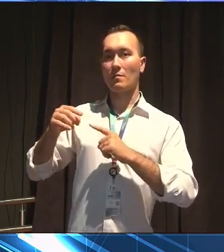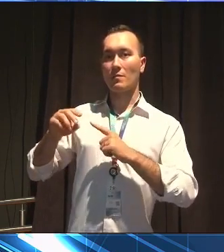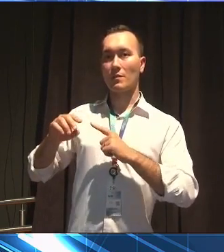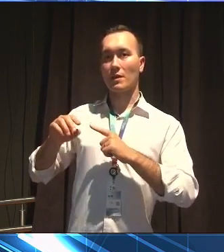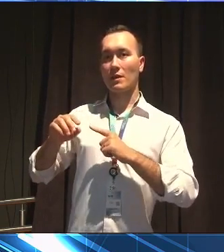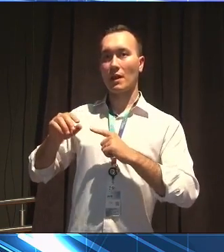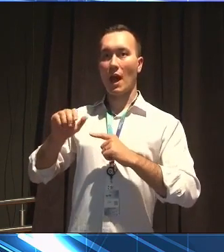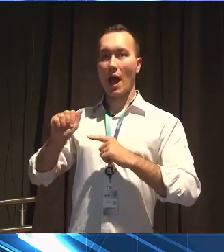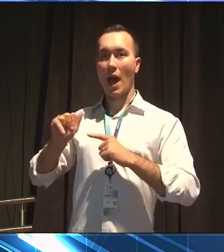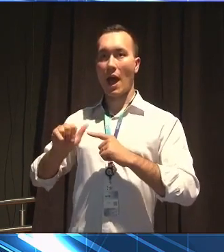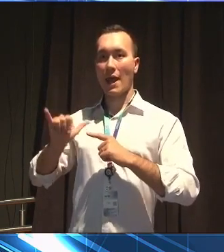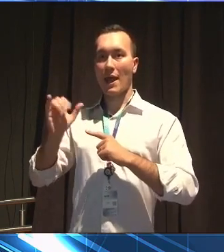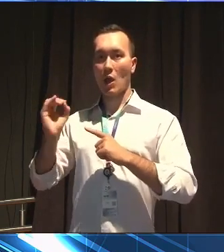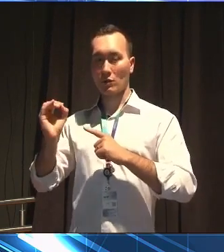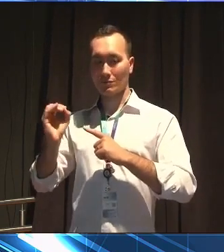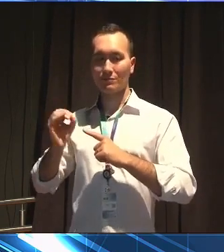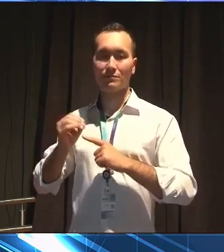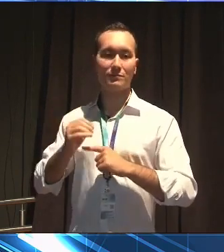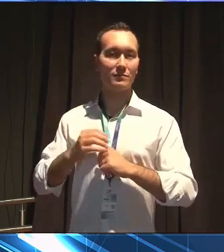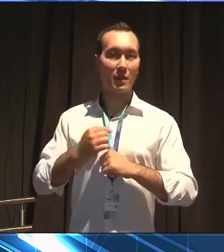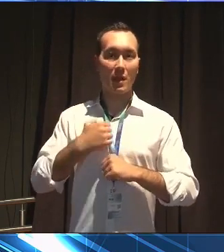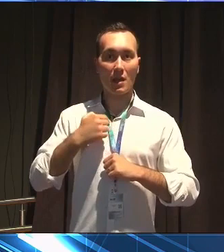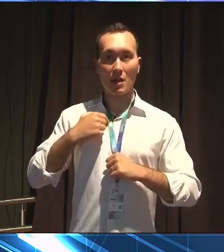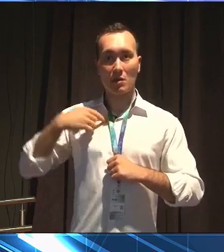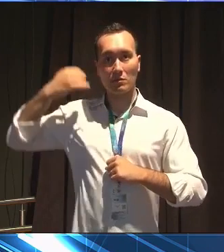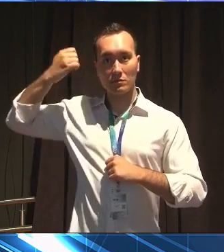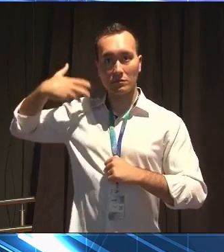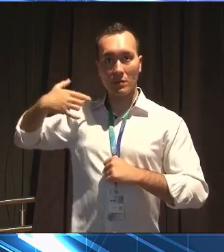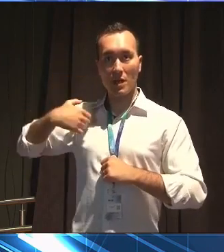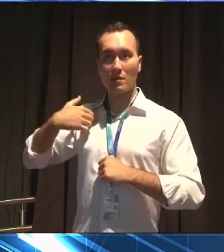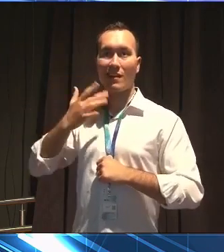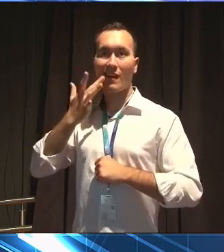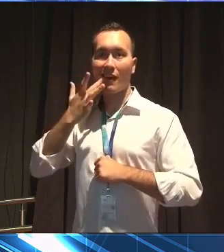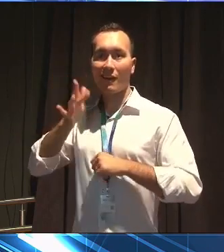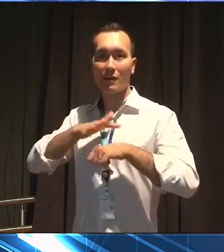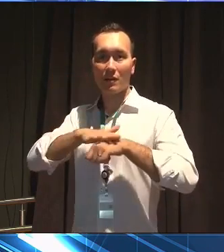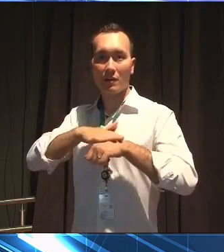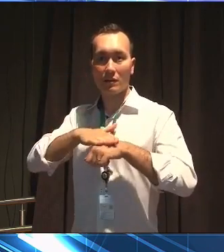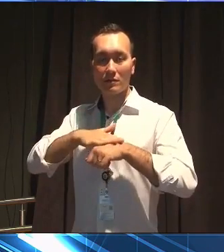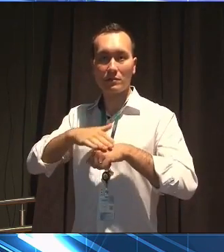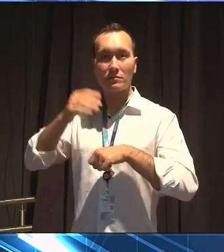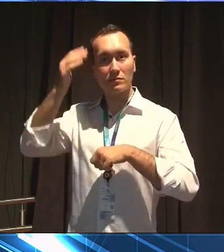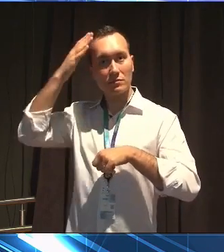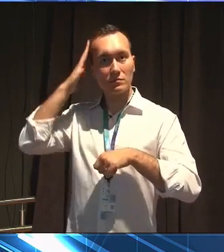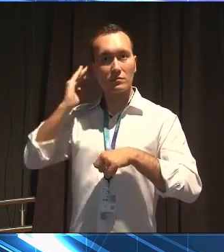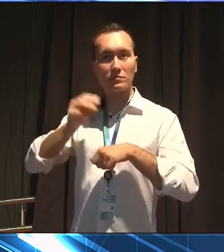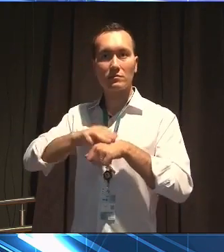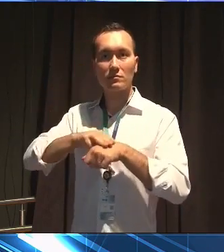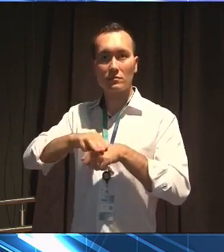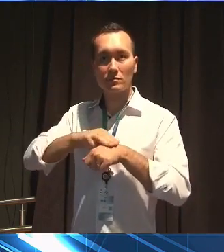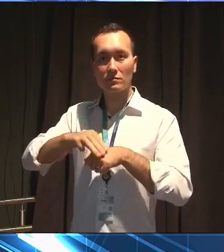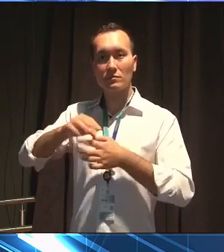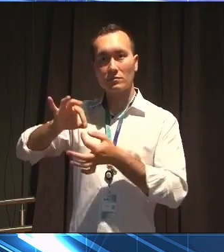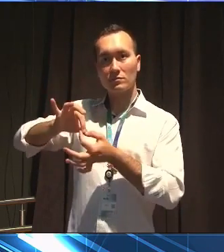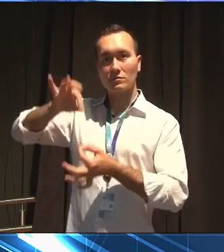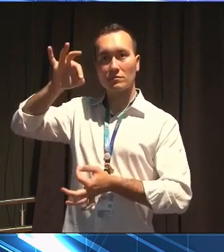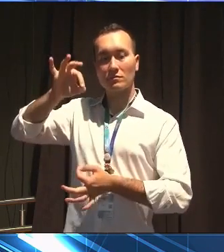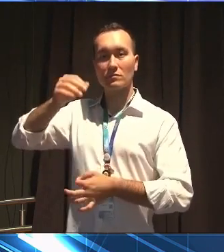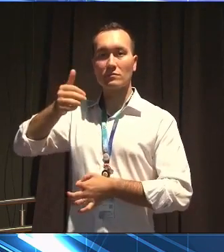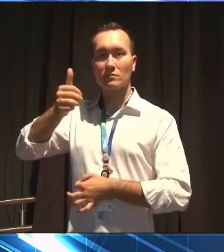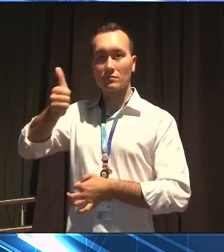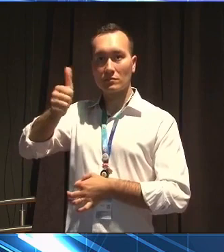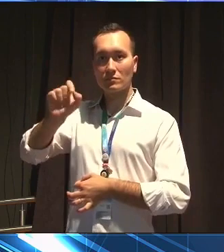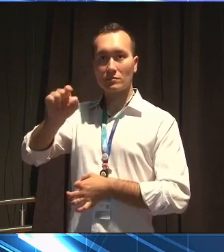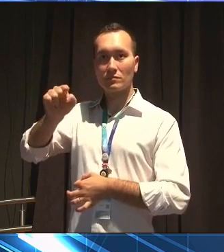E eu sou branco, eu tenho que me descrever, eu sou branco, tenho cabelos castanhos,